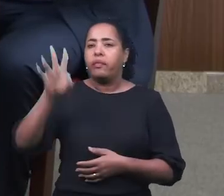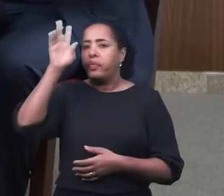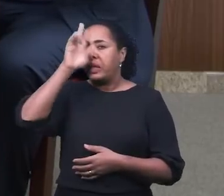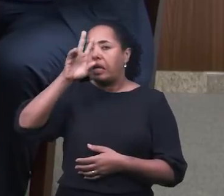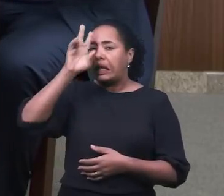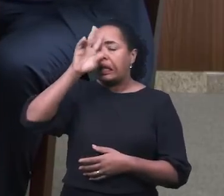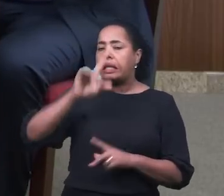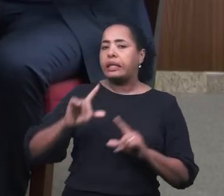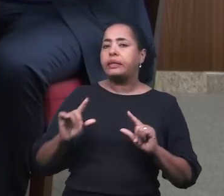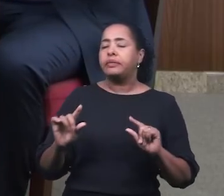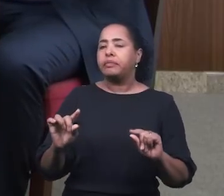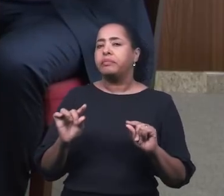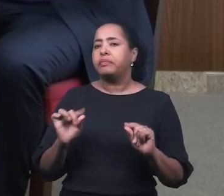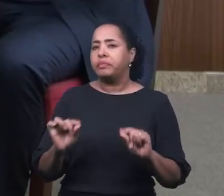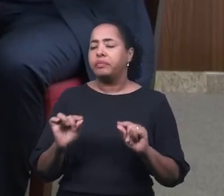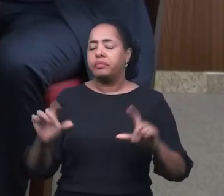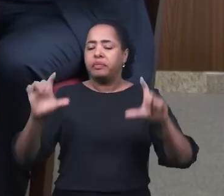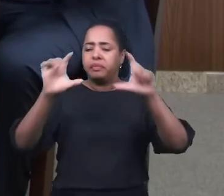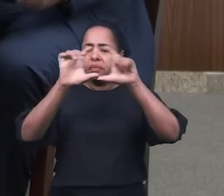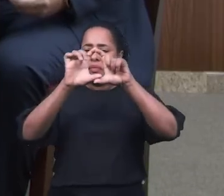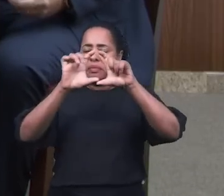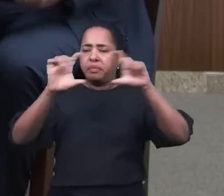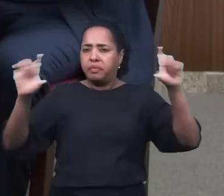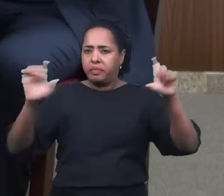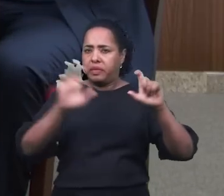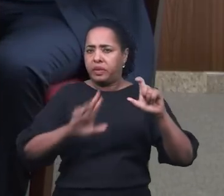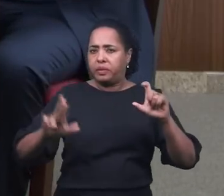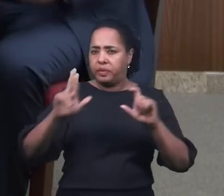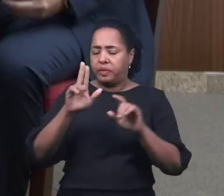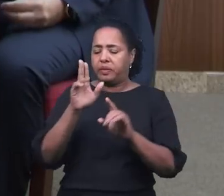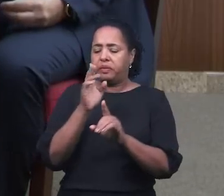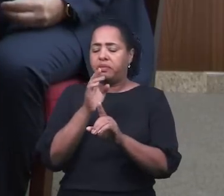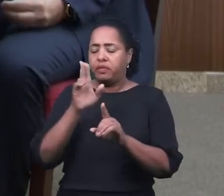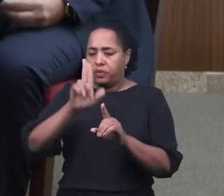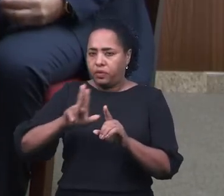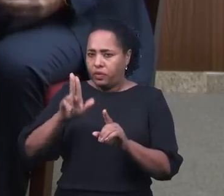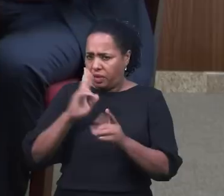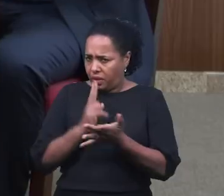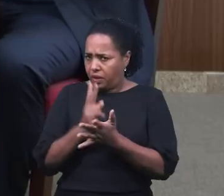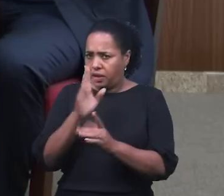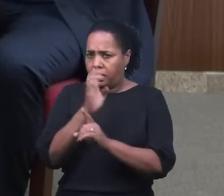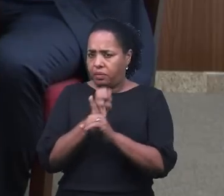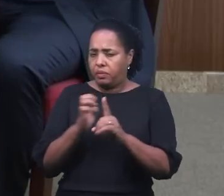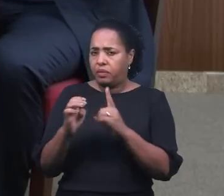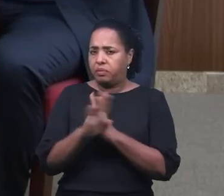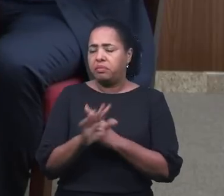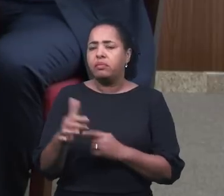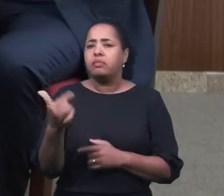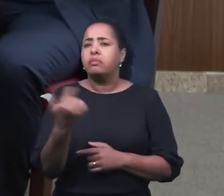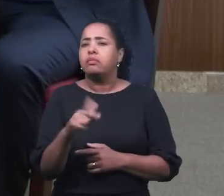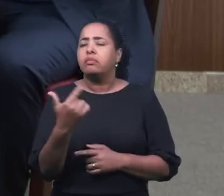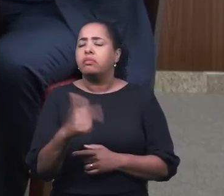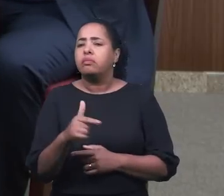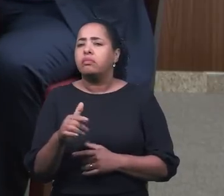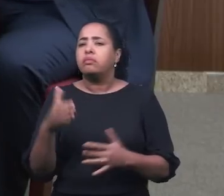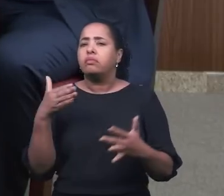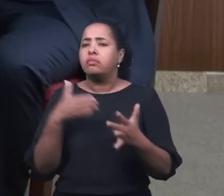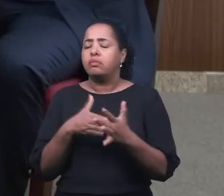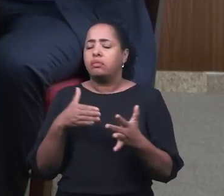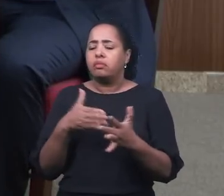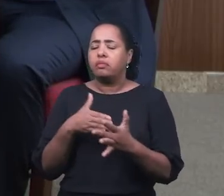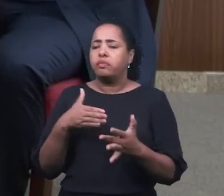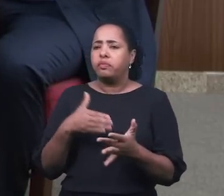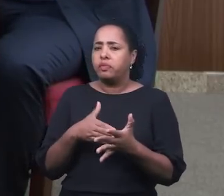uma frase que é usada na escola bíblica, né? Não existe evangelho